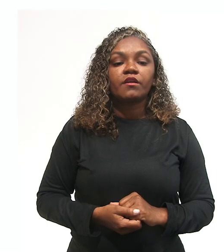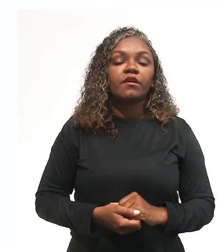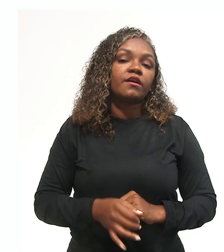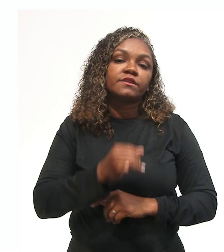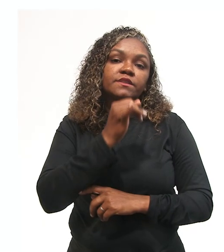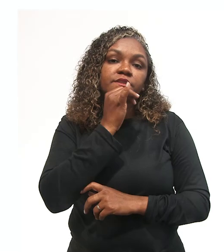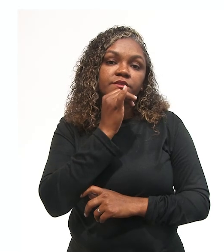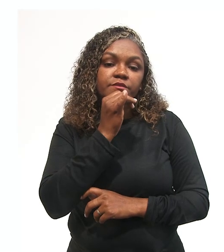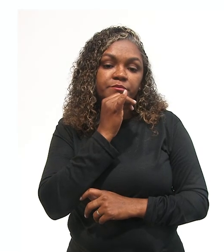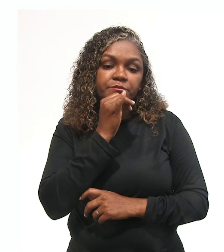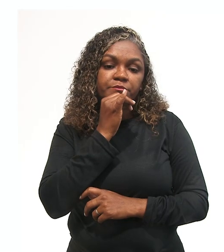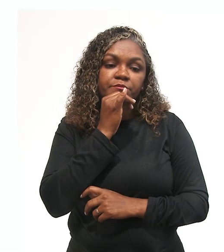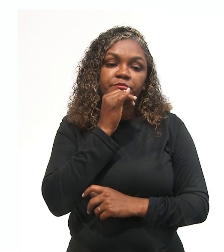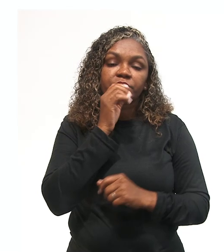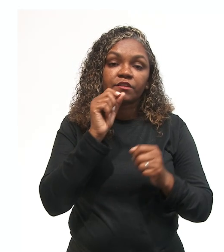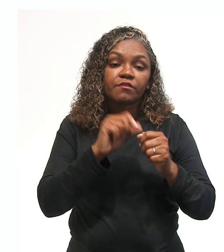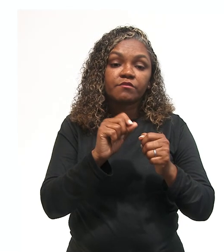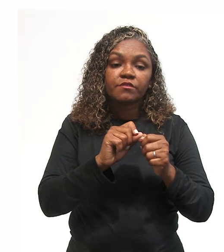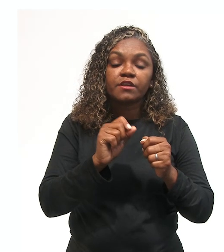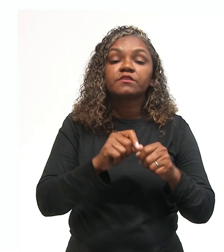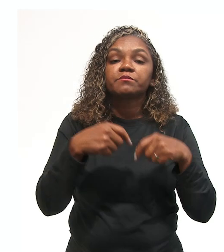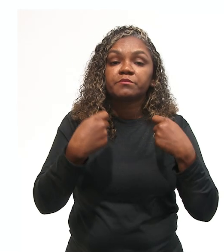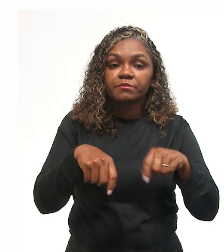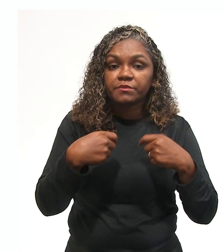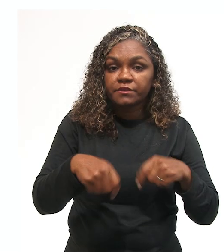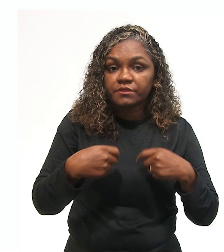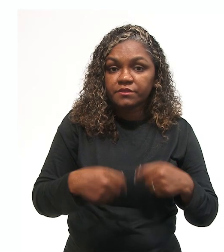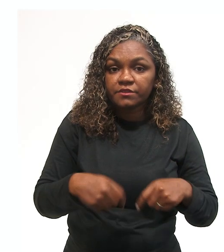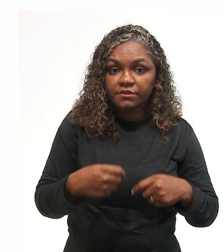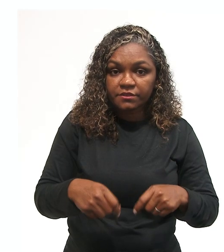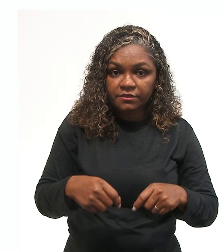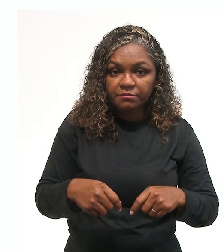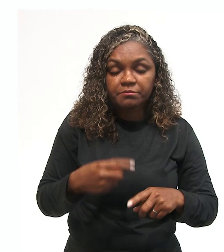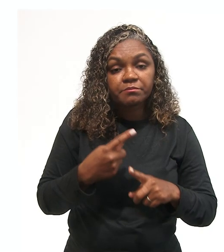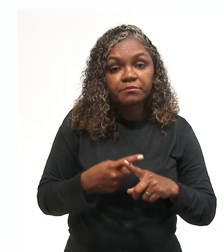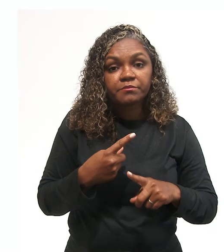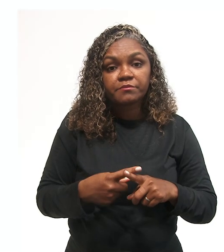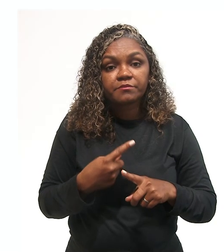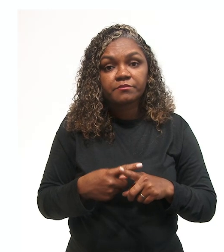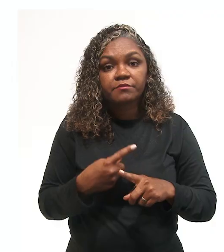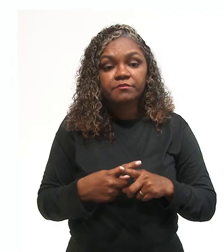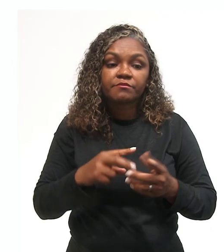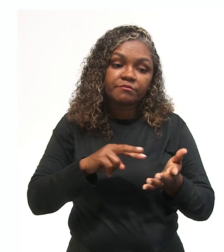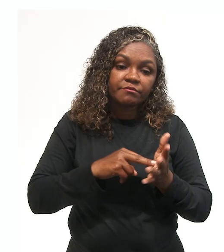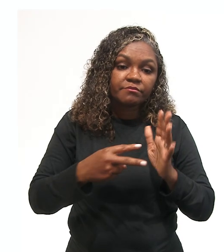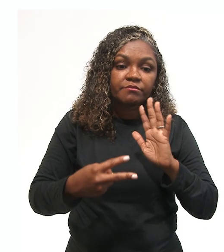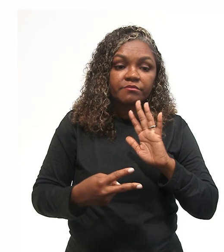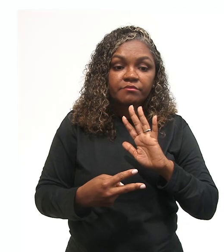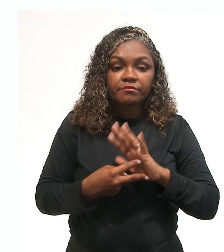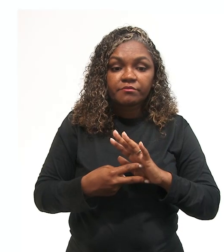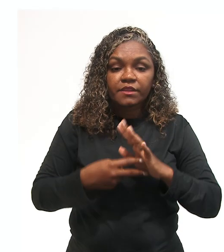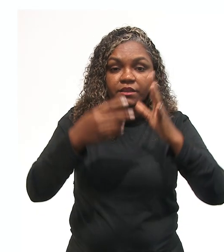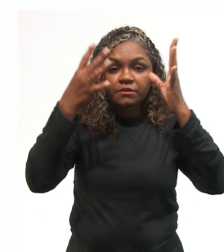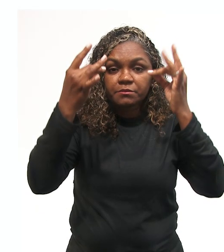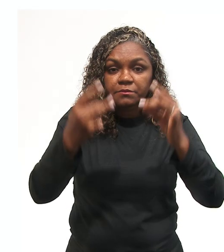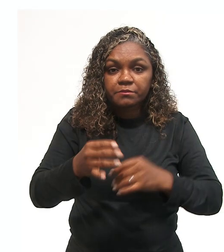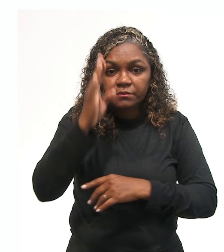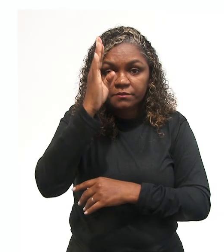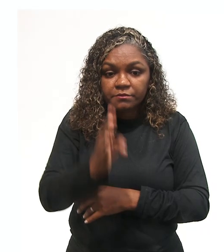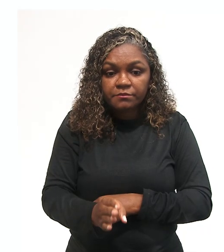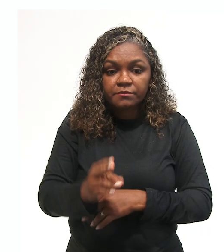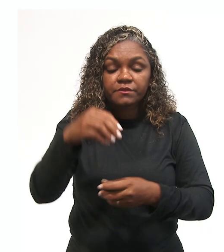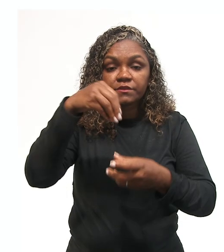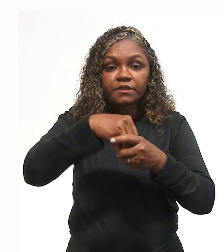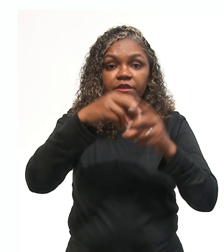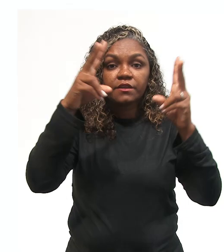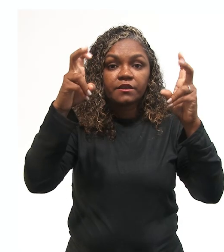se fazer a devida delimitação do problema, né? Então, é um recorte específico dentro do tema. Por